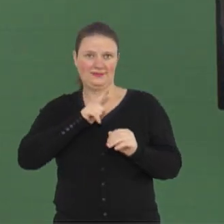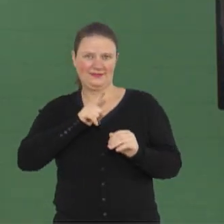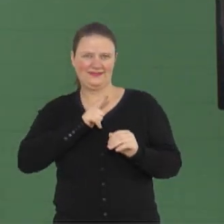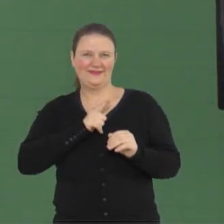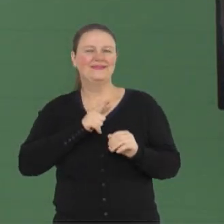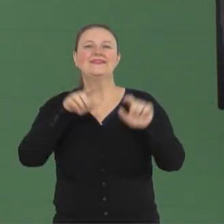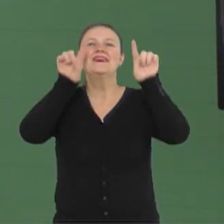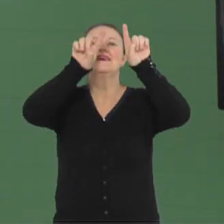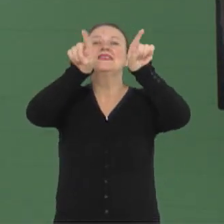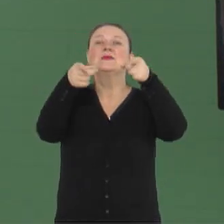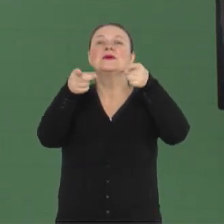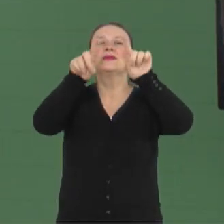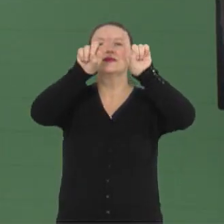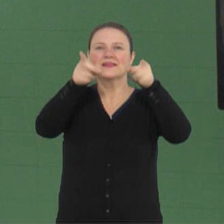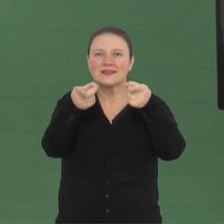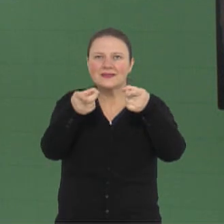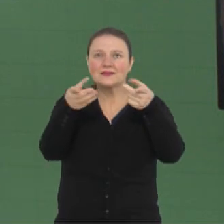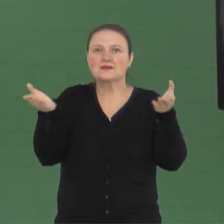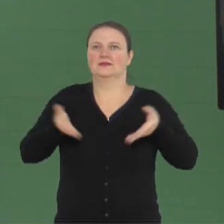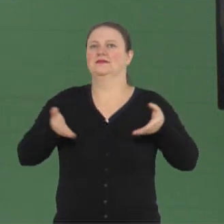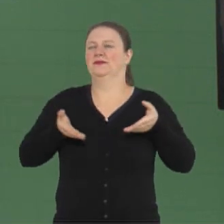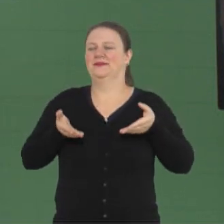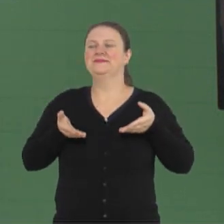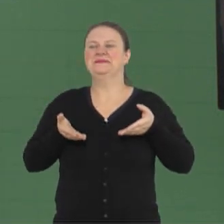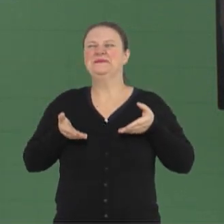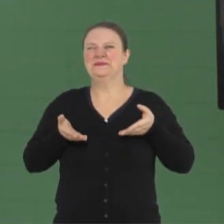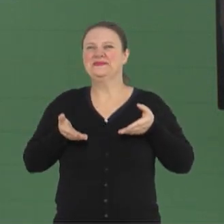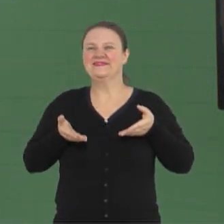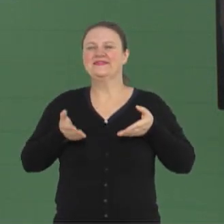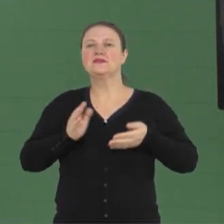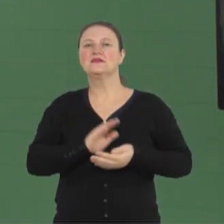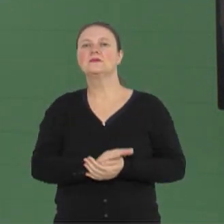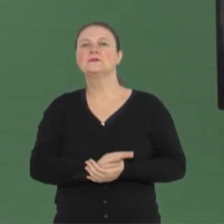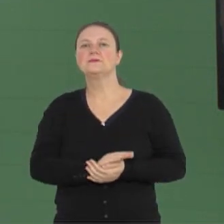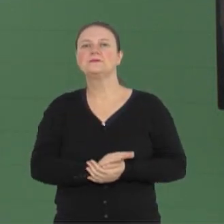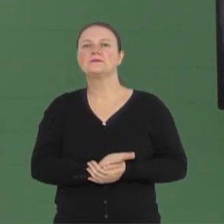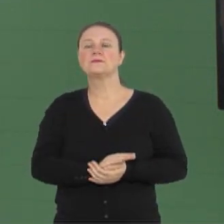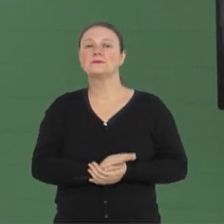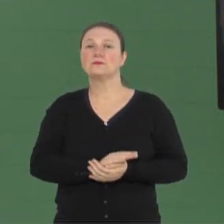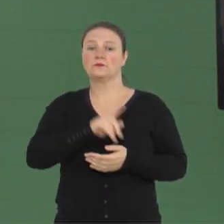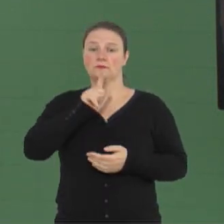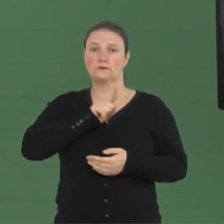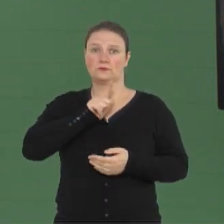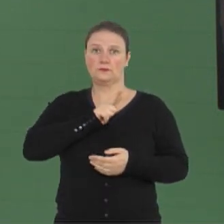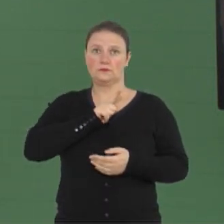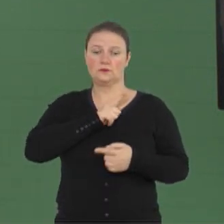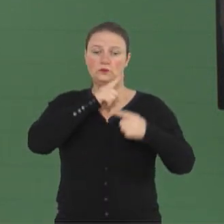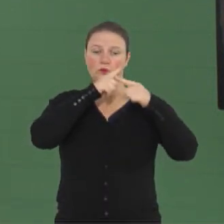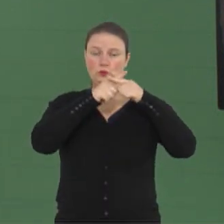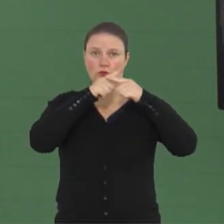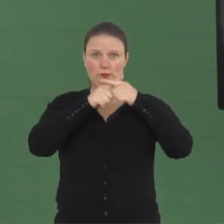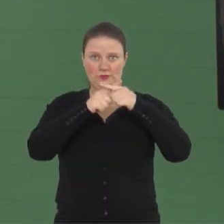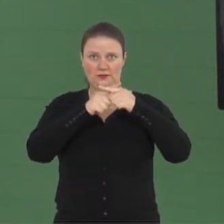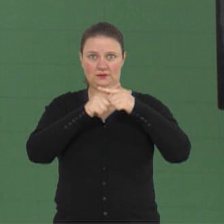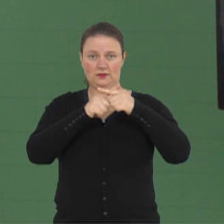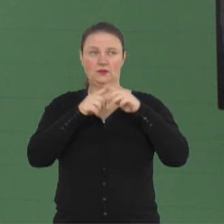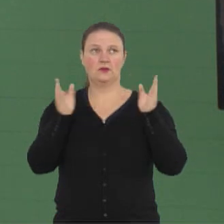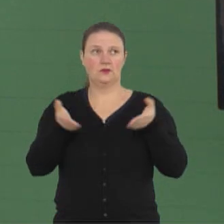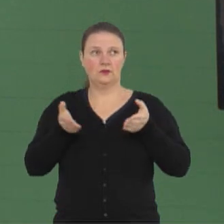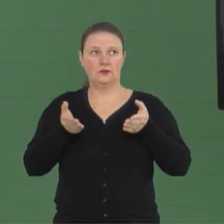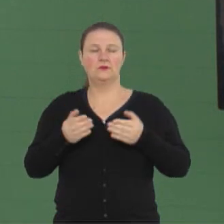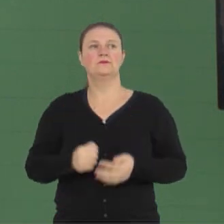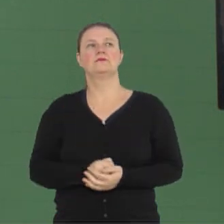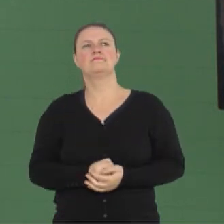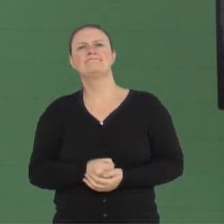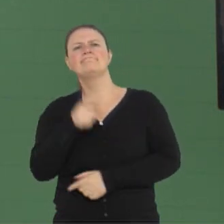temos uma adição que segue na multiplicação e ainda uma outra adição.